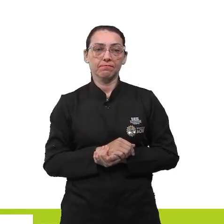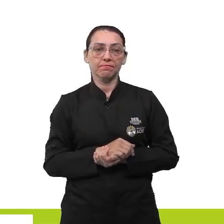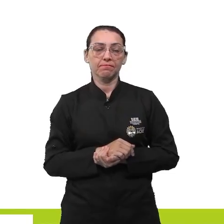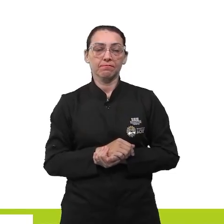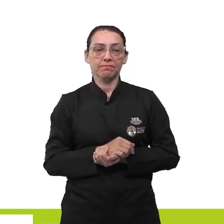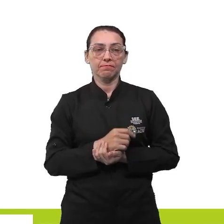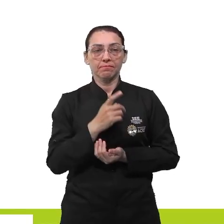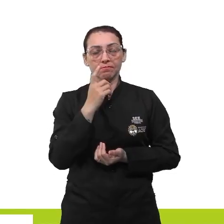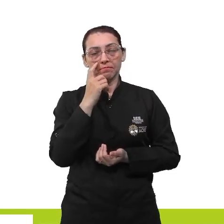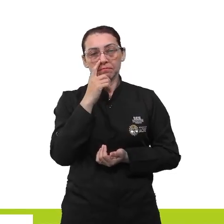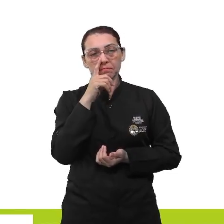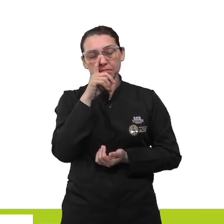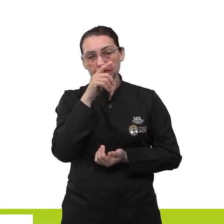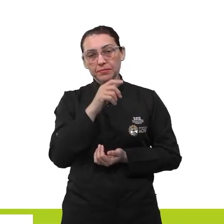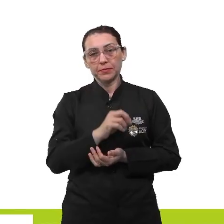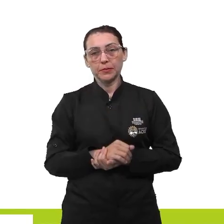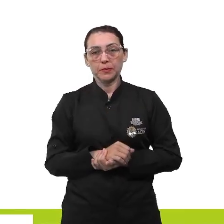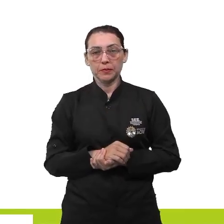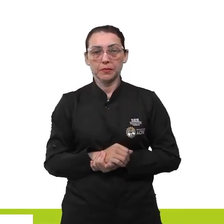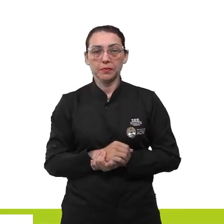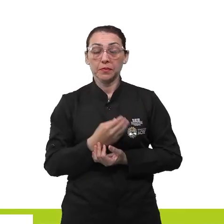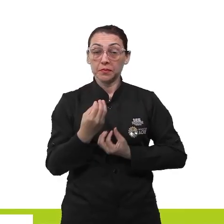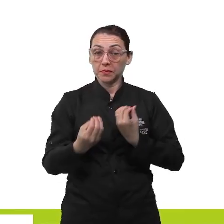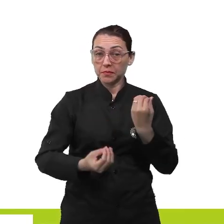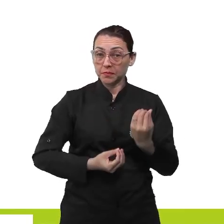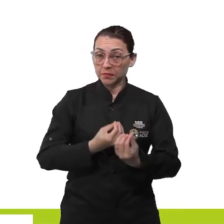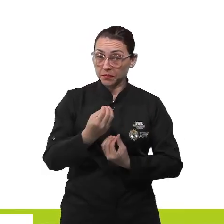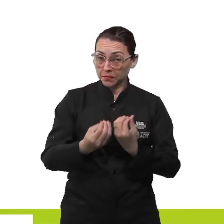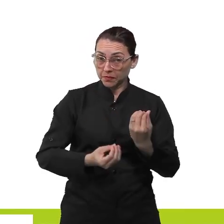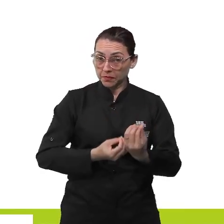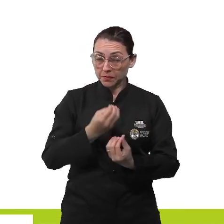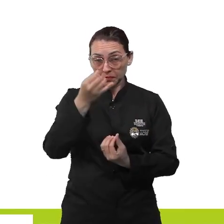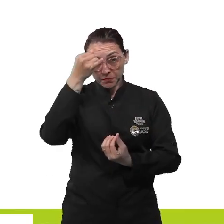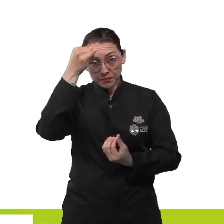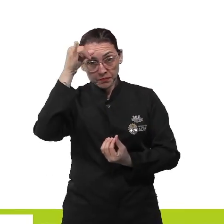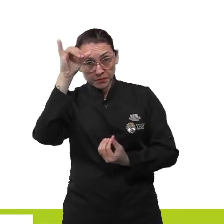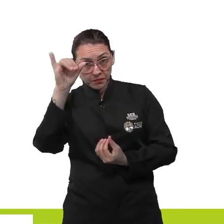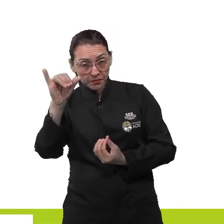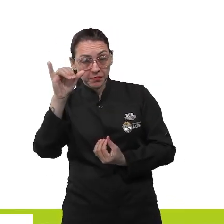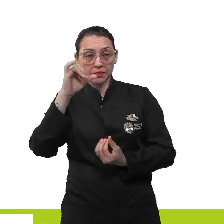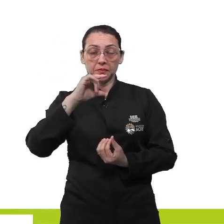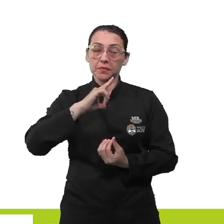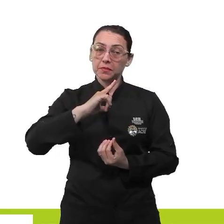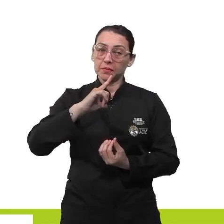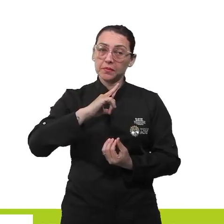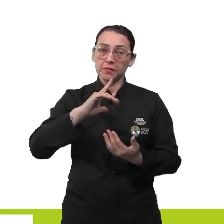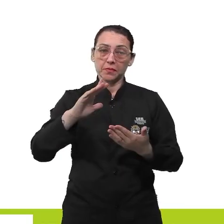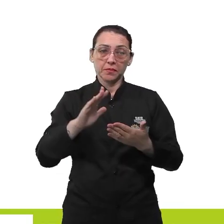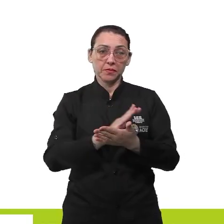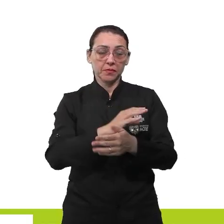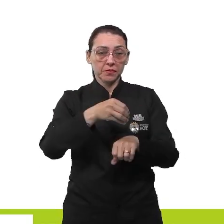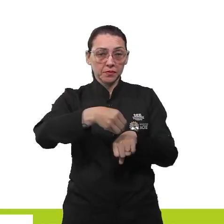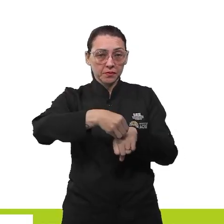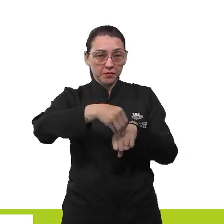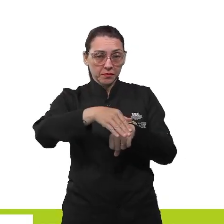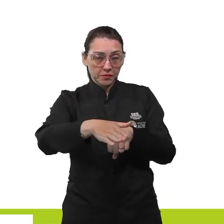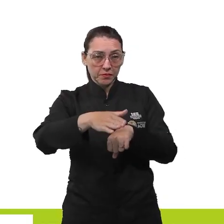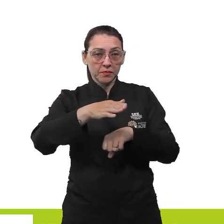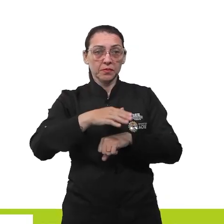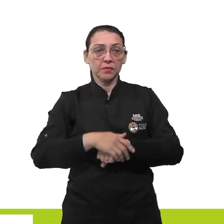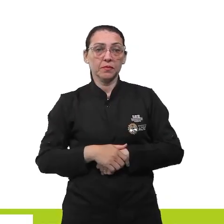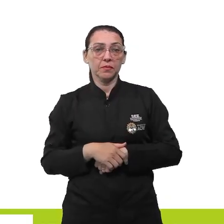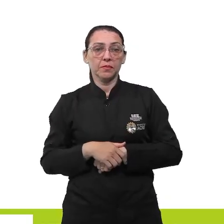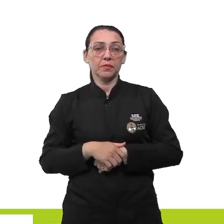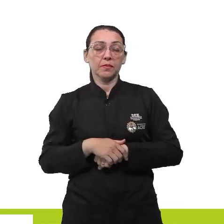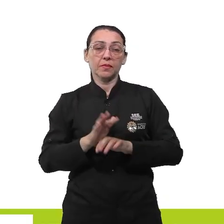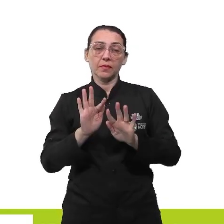acima ou muito abaixo. E aí como preveni-lo? Aí temos aqui algumas dicas para prevenção.